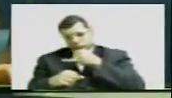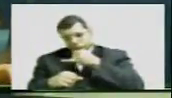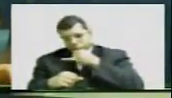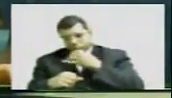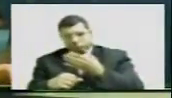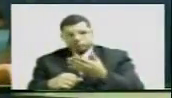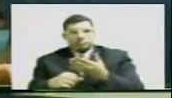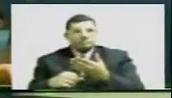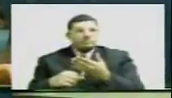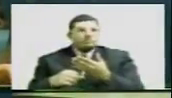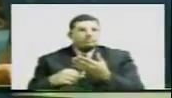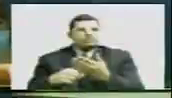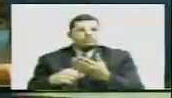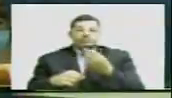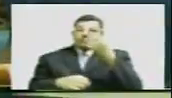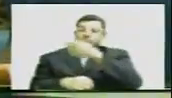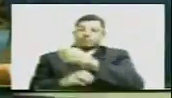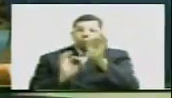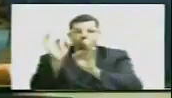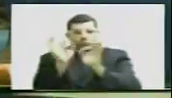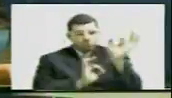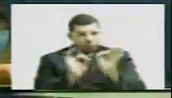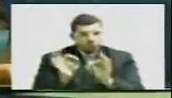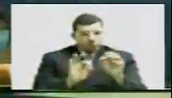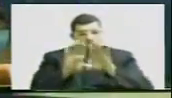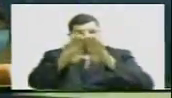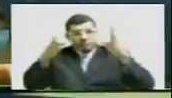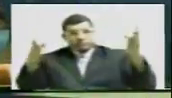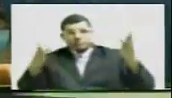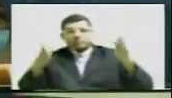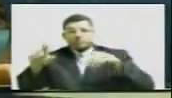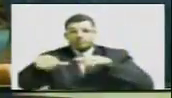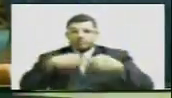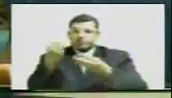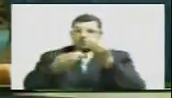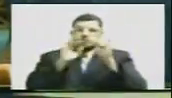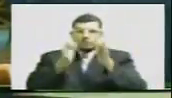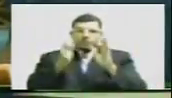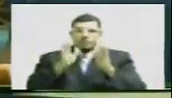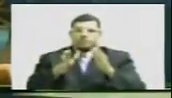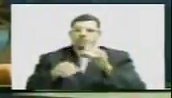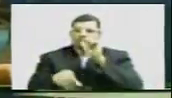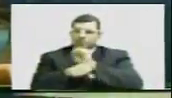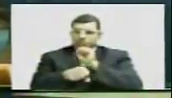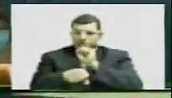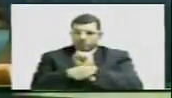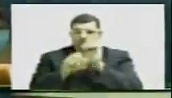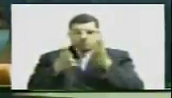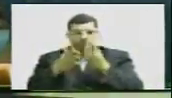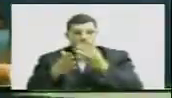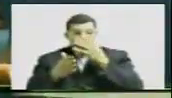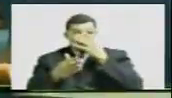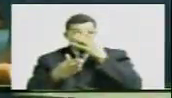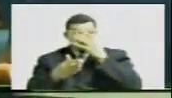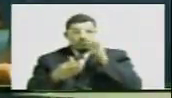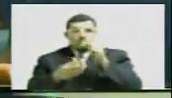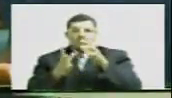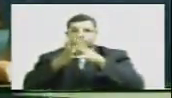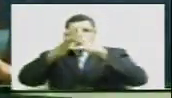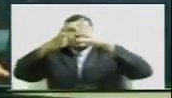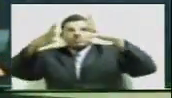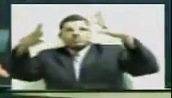Infelizmente, esse projeto abriu margem, como já era de se esperar, para